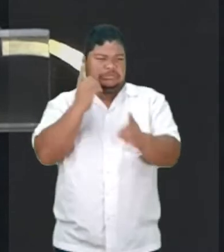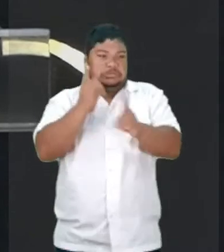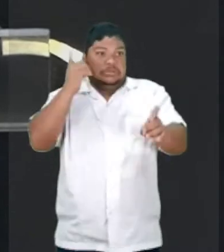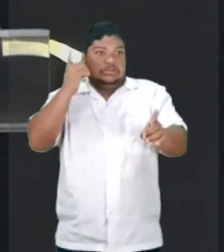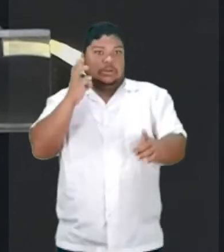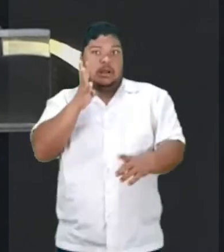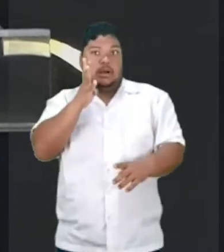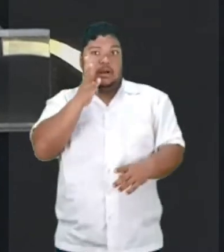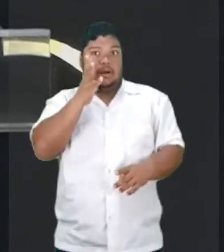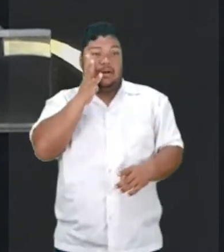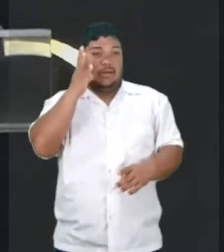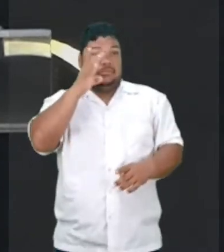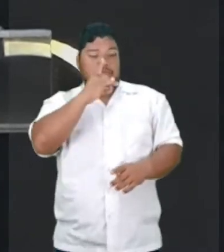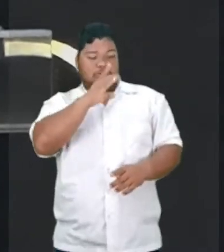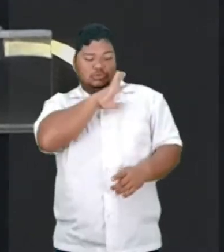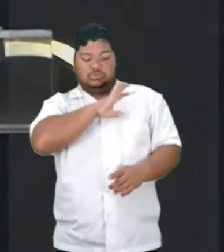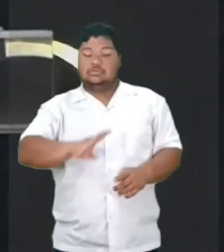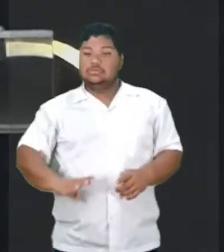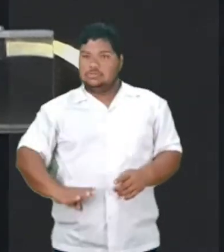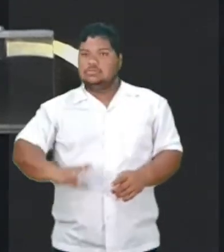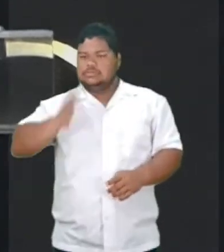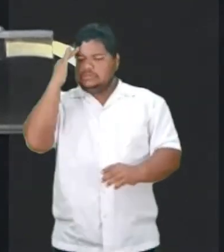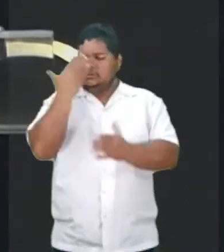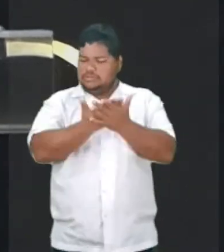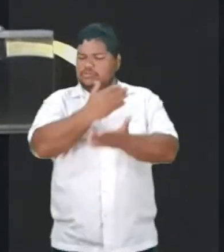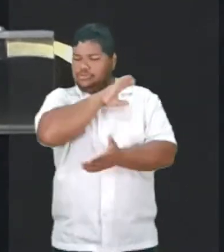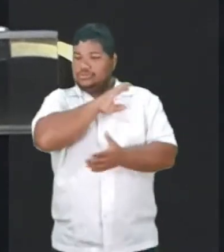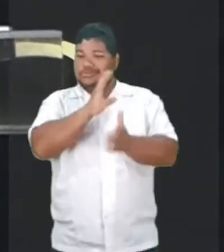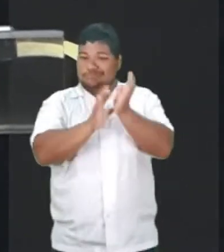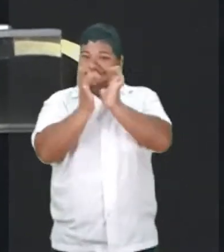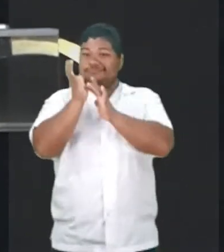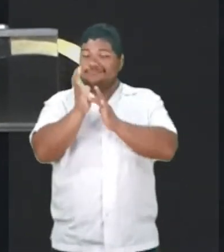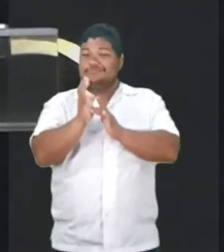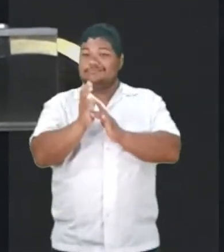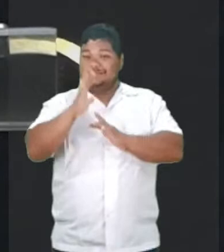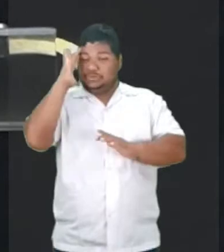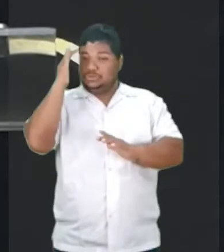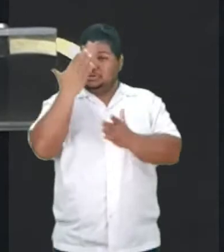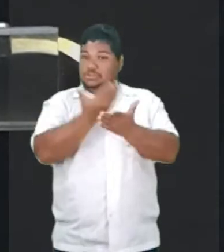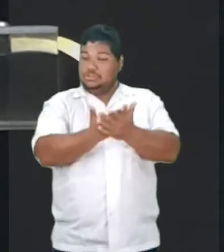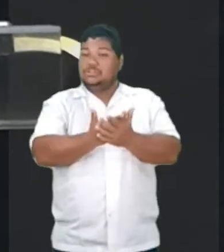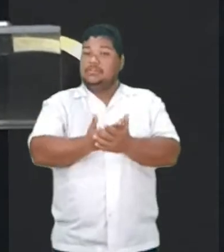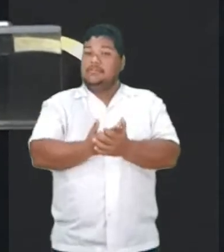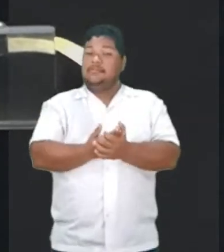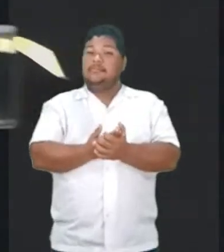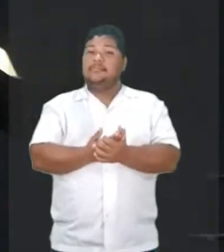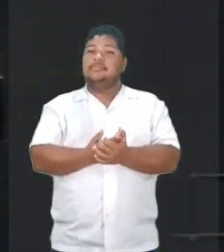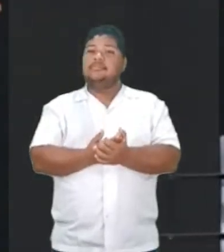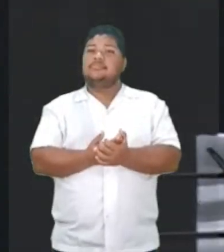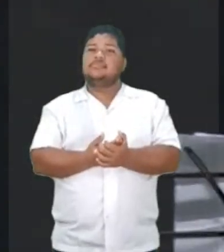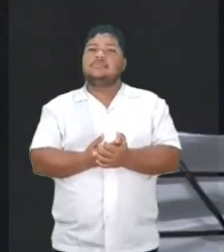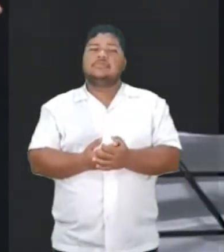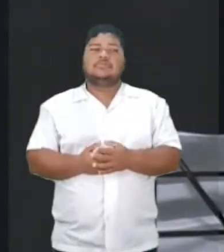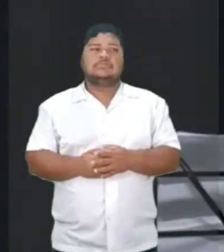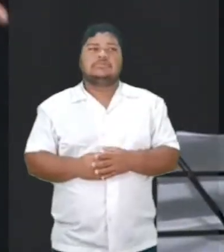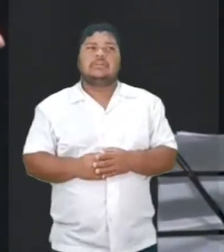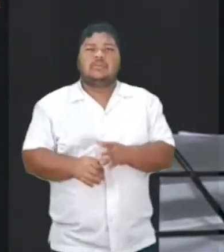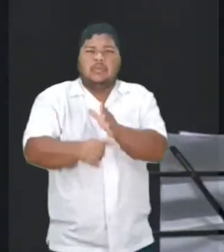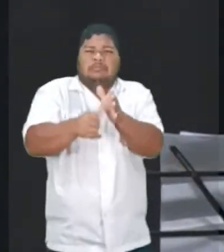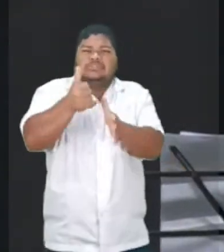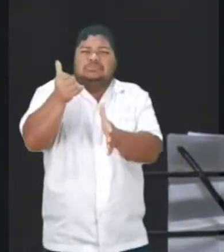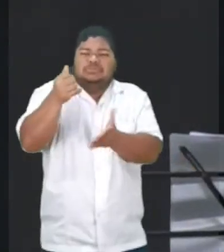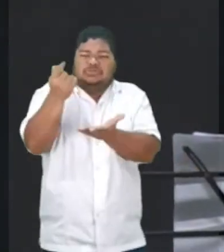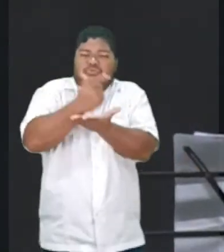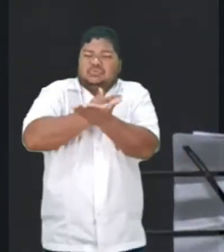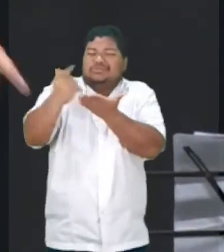ele acreditava em Jesus Cristo, que ele cria nas Escrituras, que ele acreditava que no princípio criou Deus